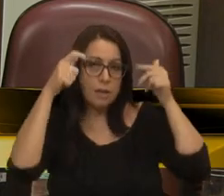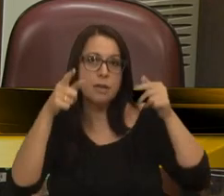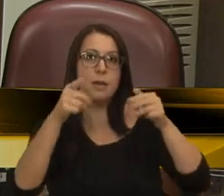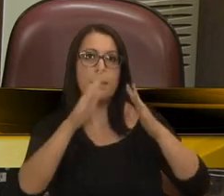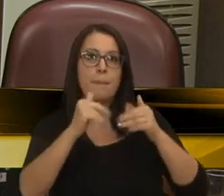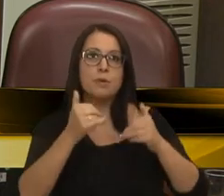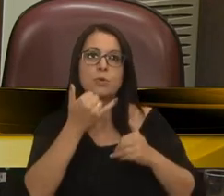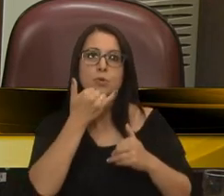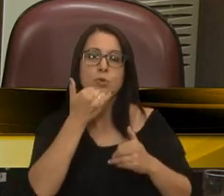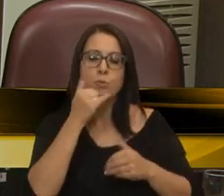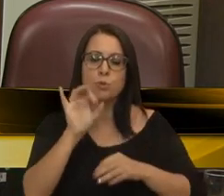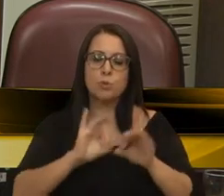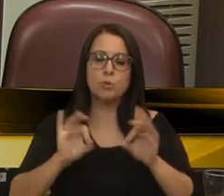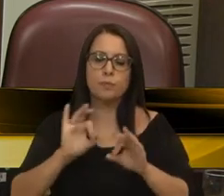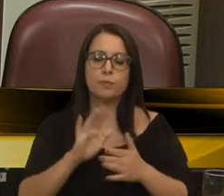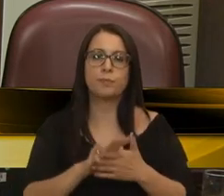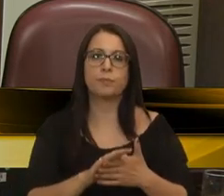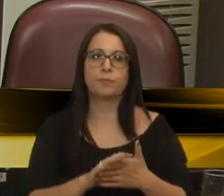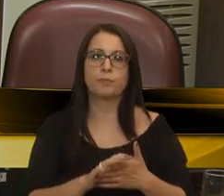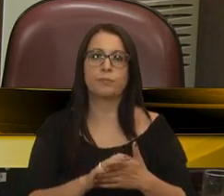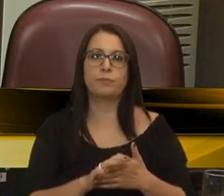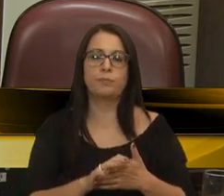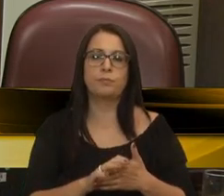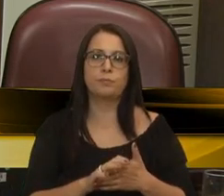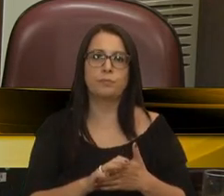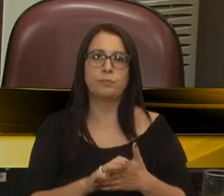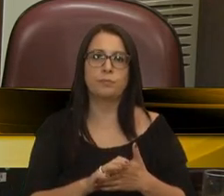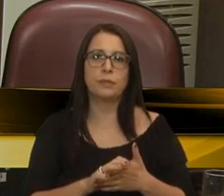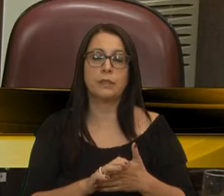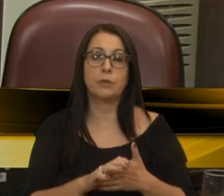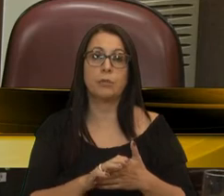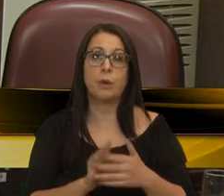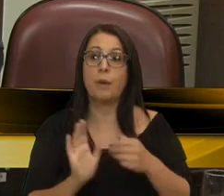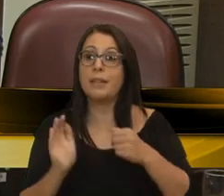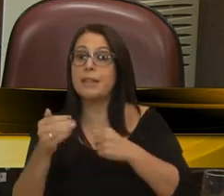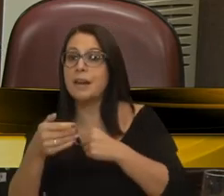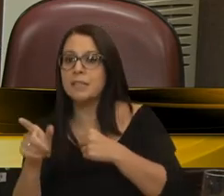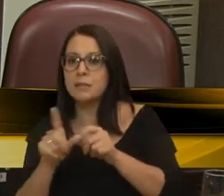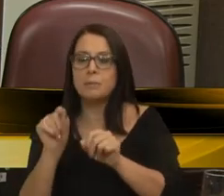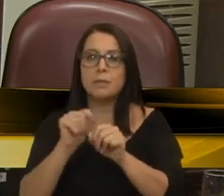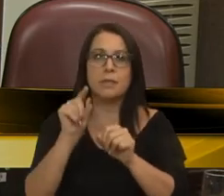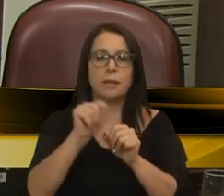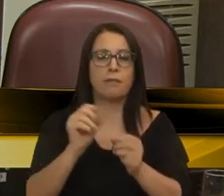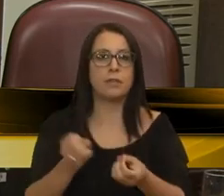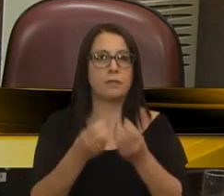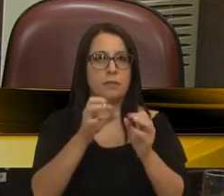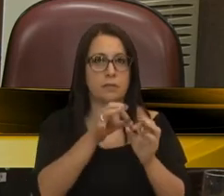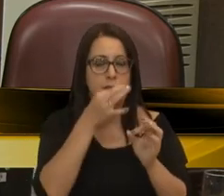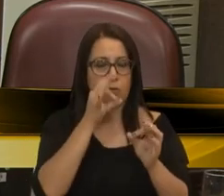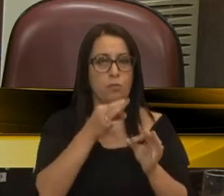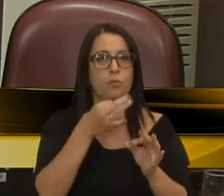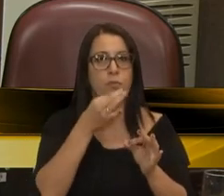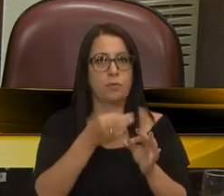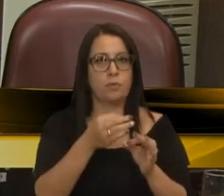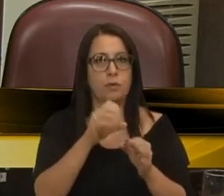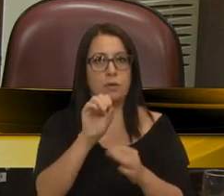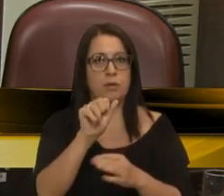para toda a organização, né, que vocês estão nos bastidores, mas vocês é que fazem a nossa Festa da Uva. E,